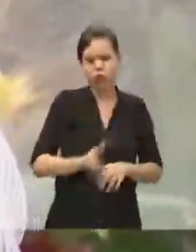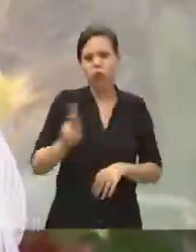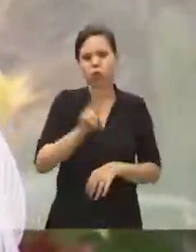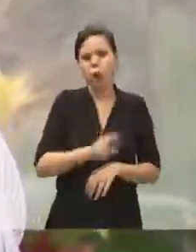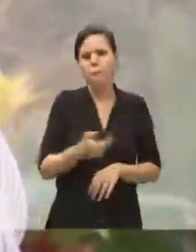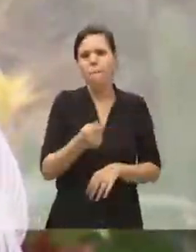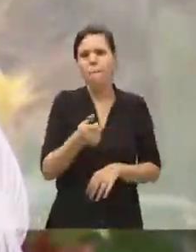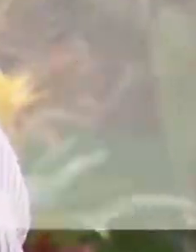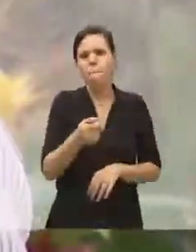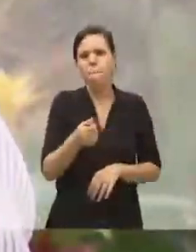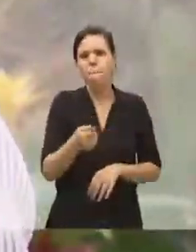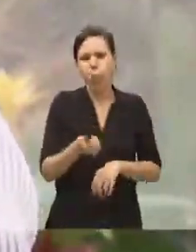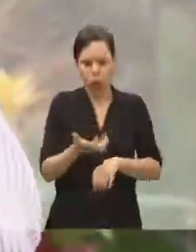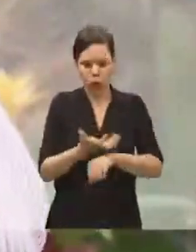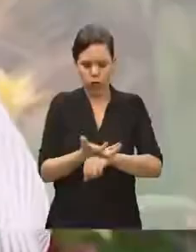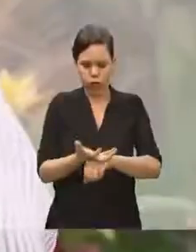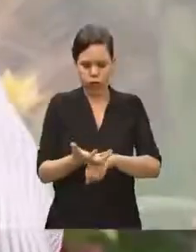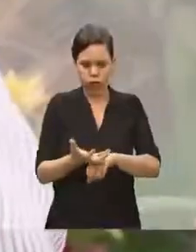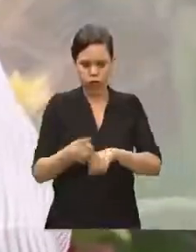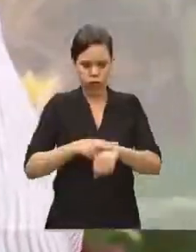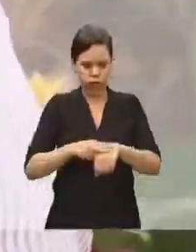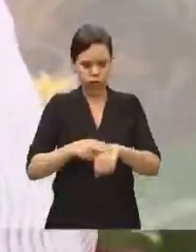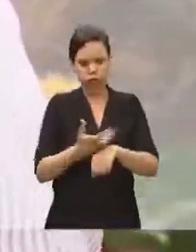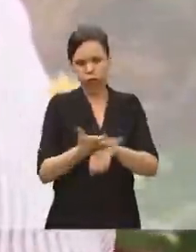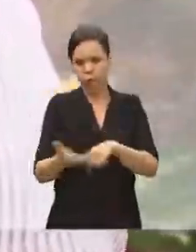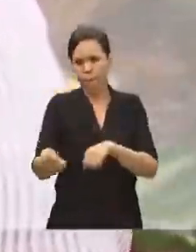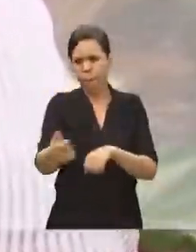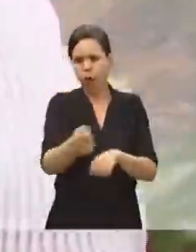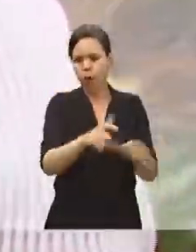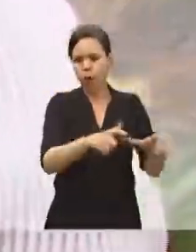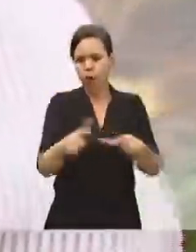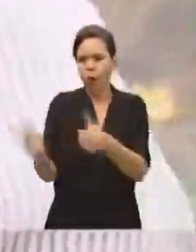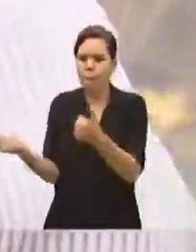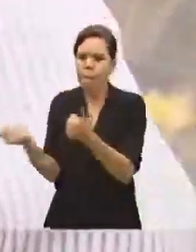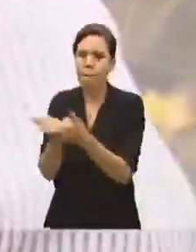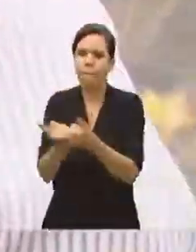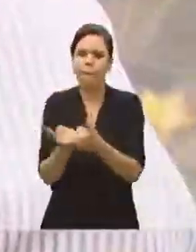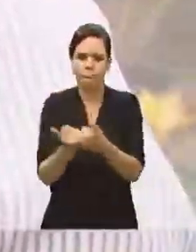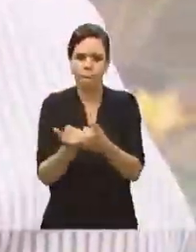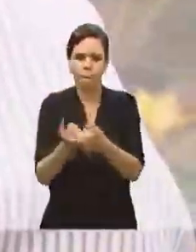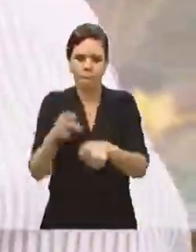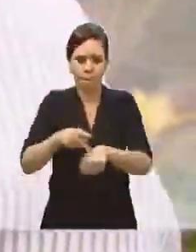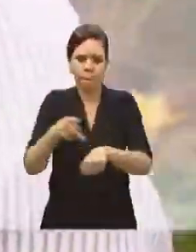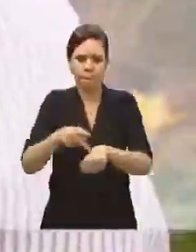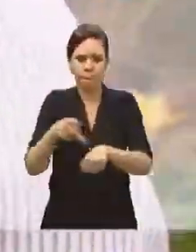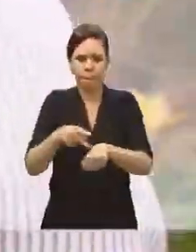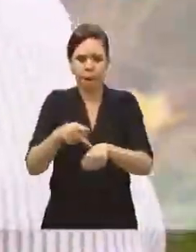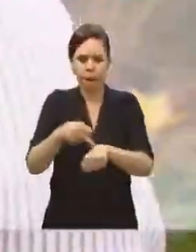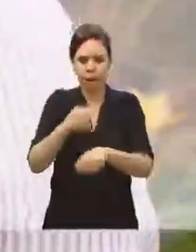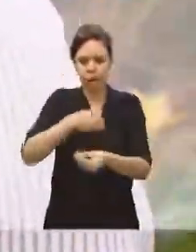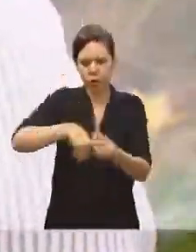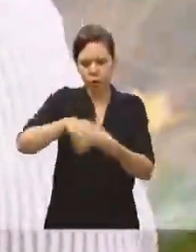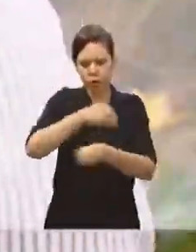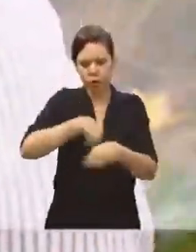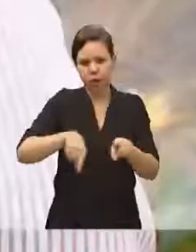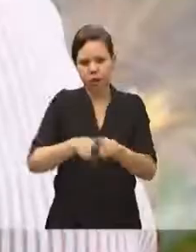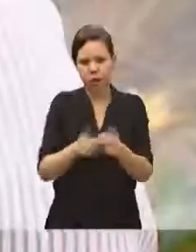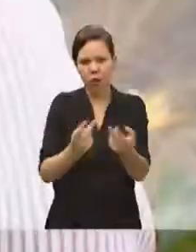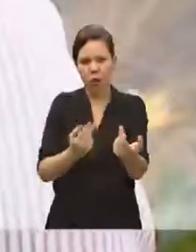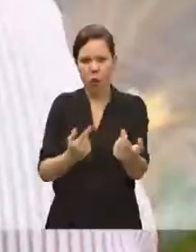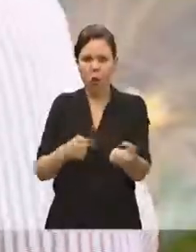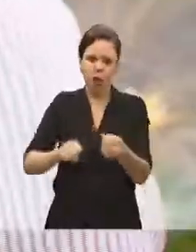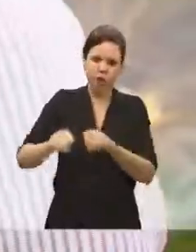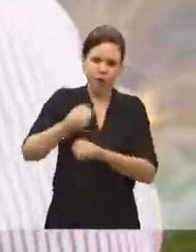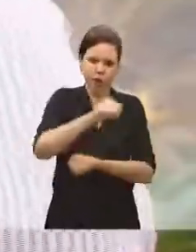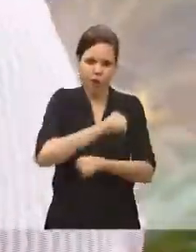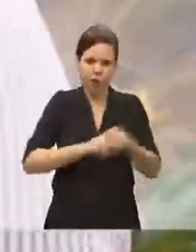pouco gramado e no local onde eu poderia pôr grama, eu preferi colocar pedrisco, que é uma forma também de sustentabilizar, até